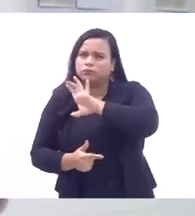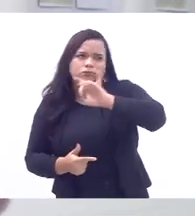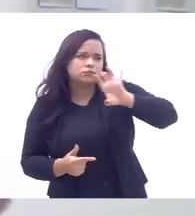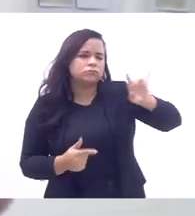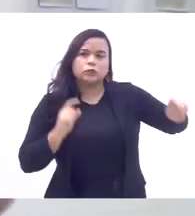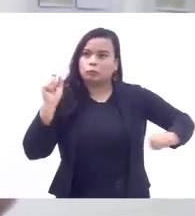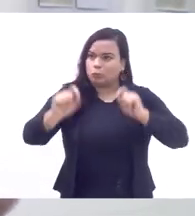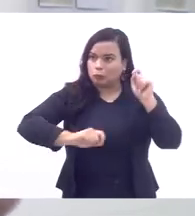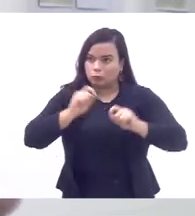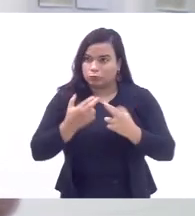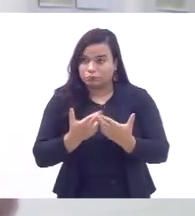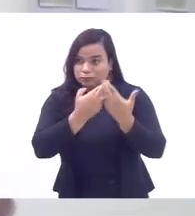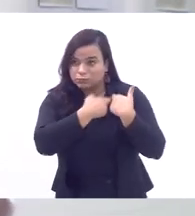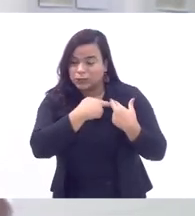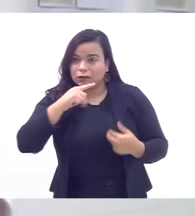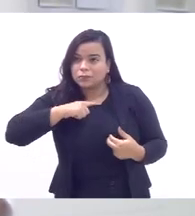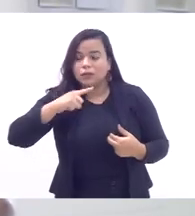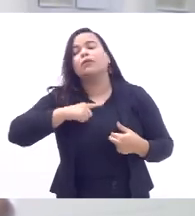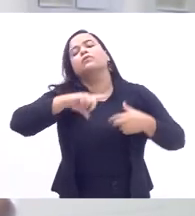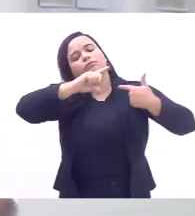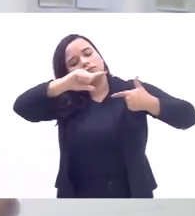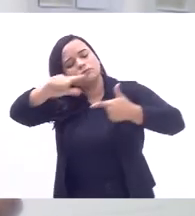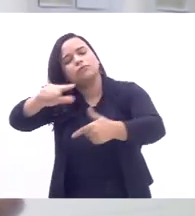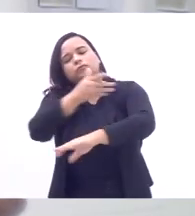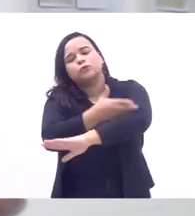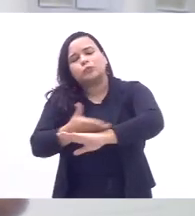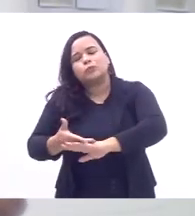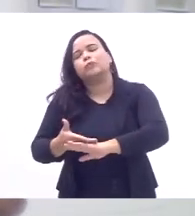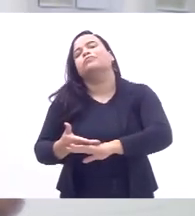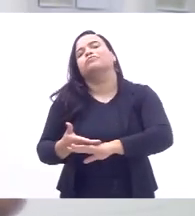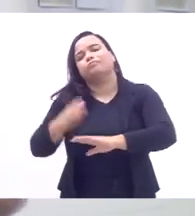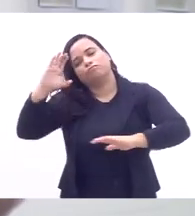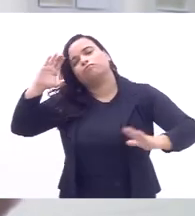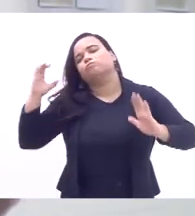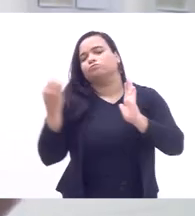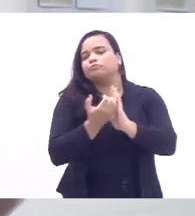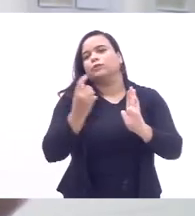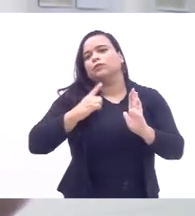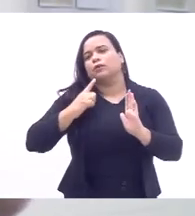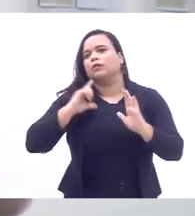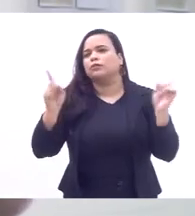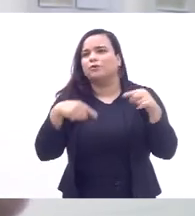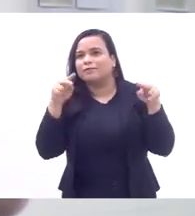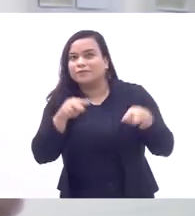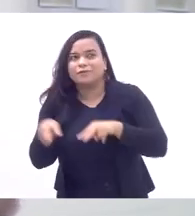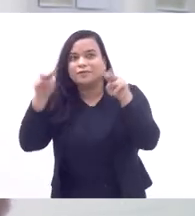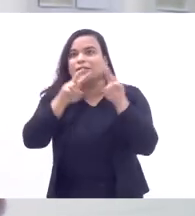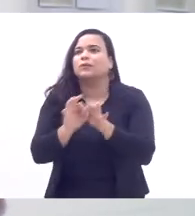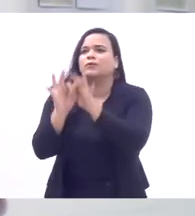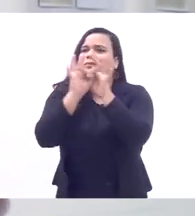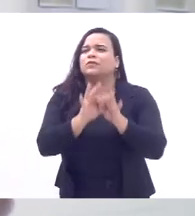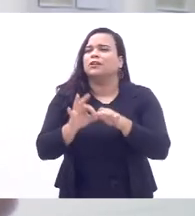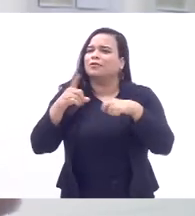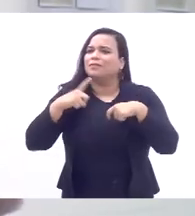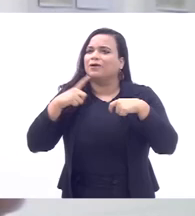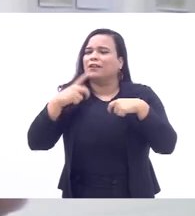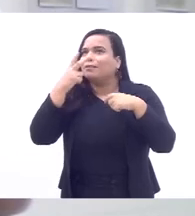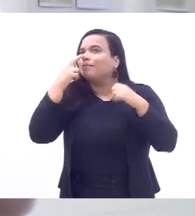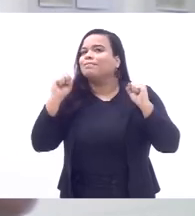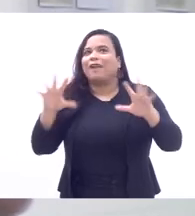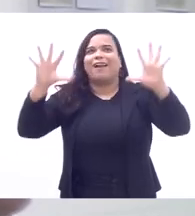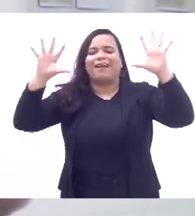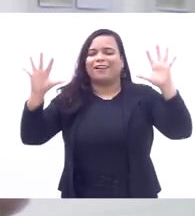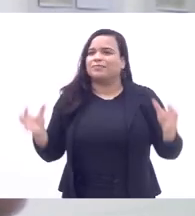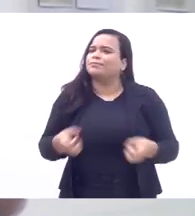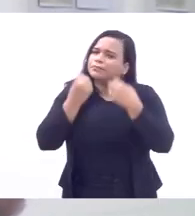papel, a nossa responsabilidade com essas tradições. E aí a gente olha isso aqui, a gente vê como é mágico isso aqui. E